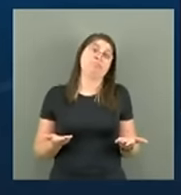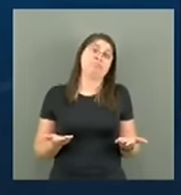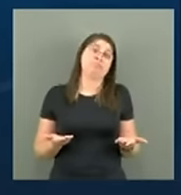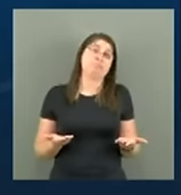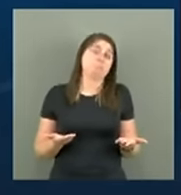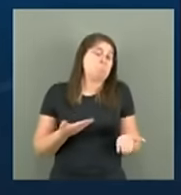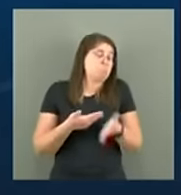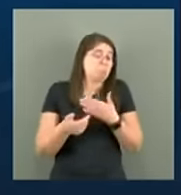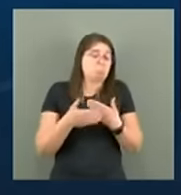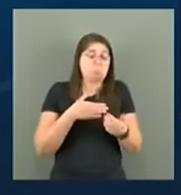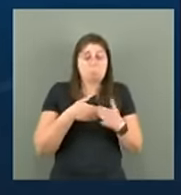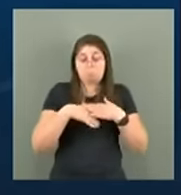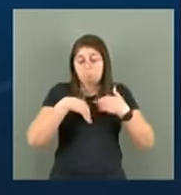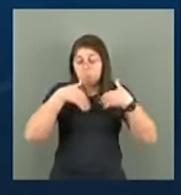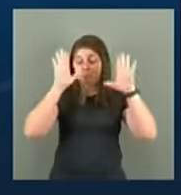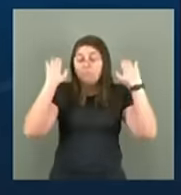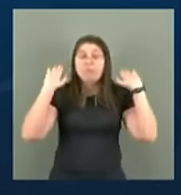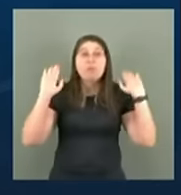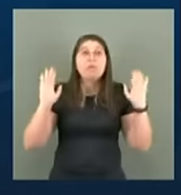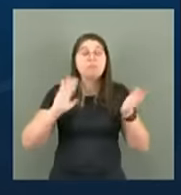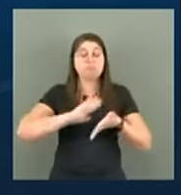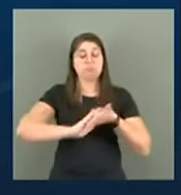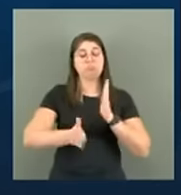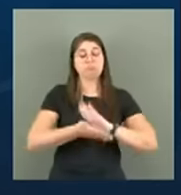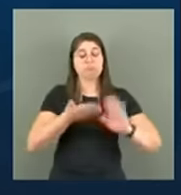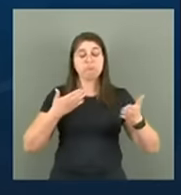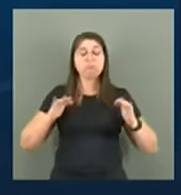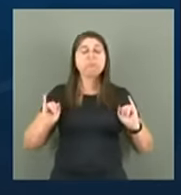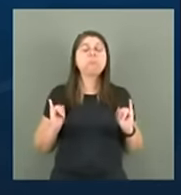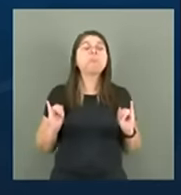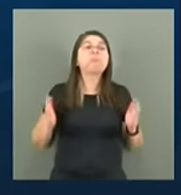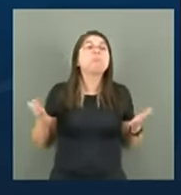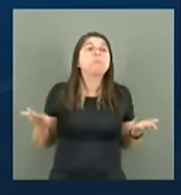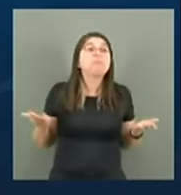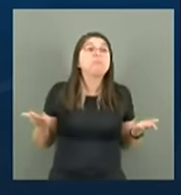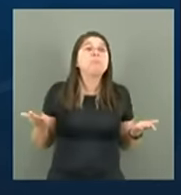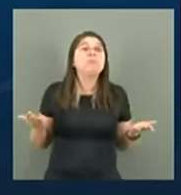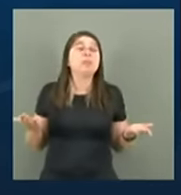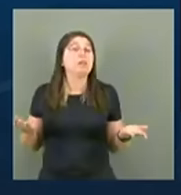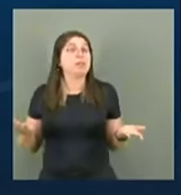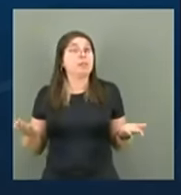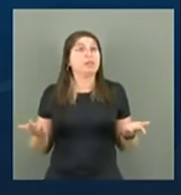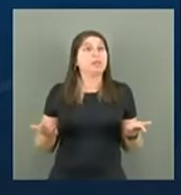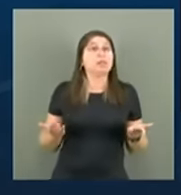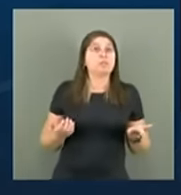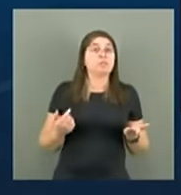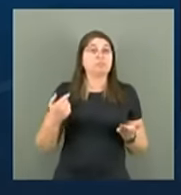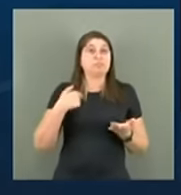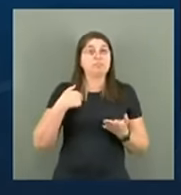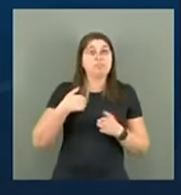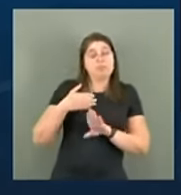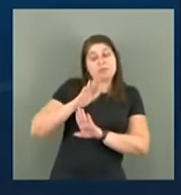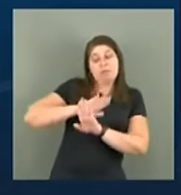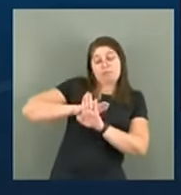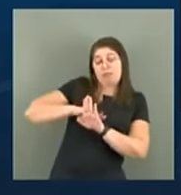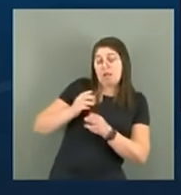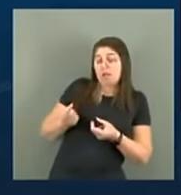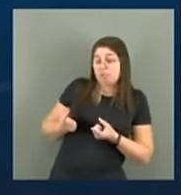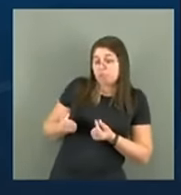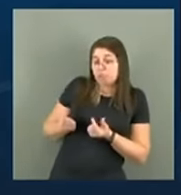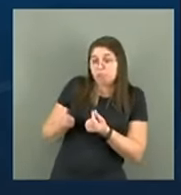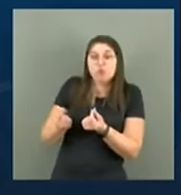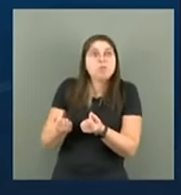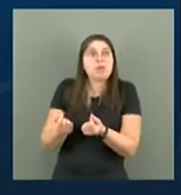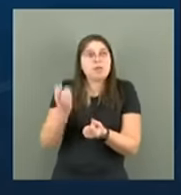caso. Então, eu sou a máquina. Deixa que... Deixa eu seguir aqui. Em termos, eu sou a máquina que estou oferecendo dinheiro para os atletas